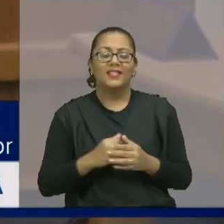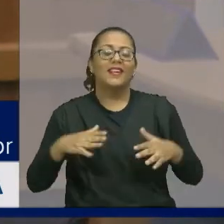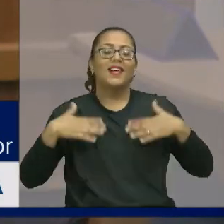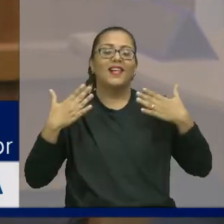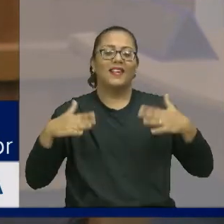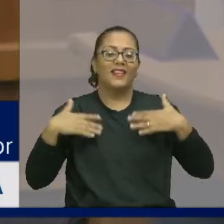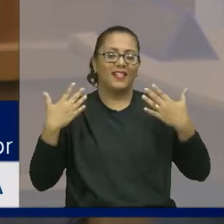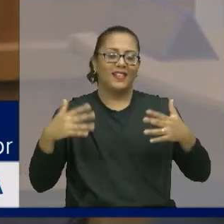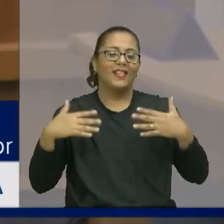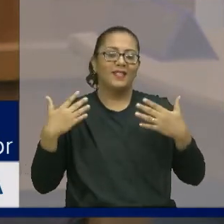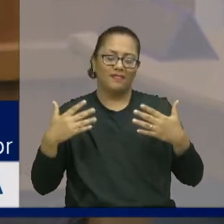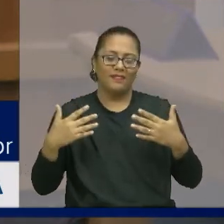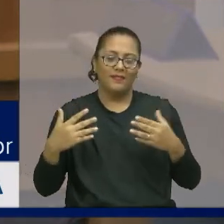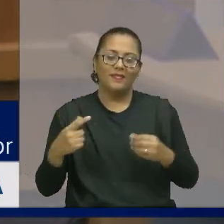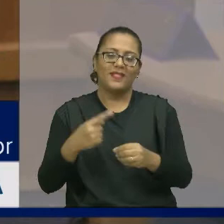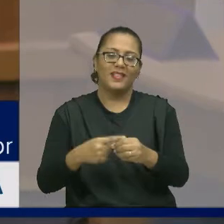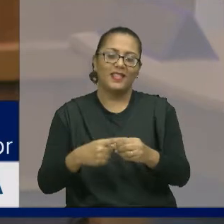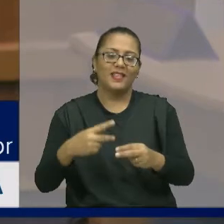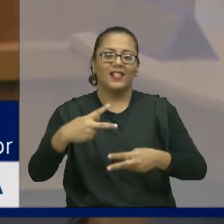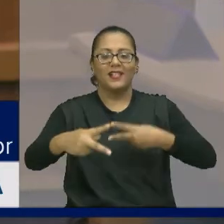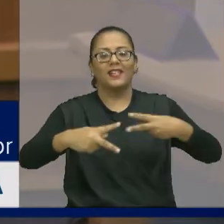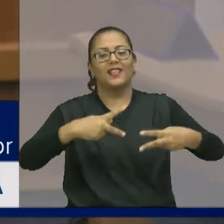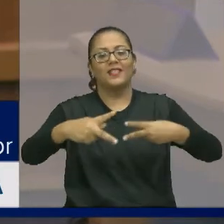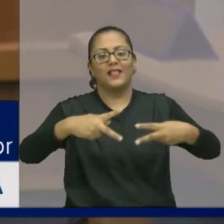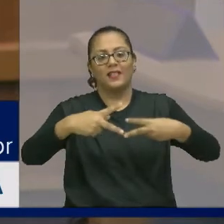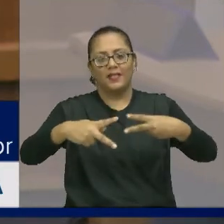para a nossa cidade, para os torcedores do São José.